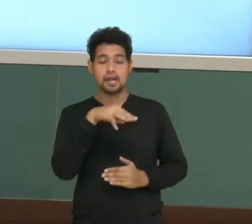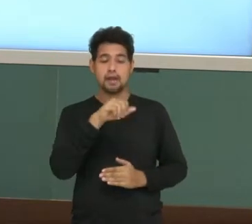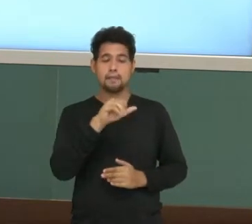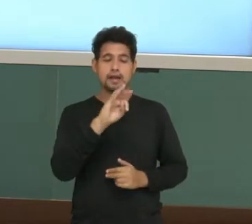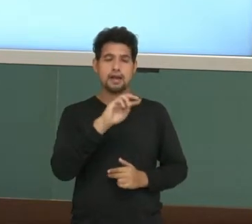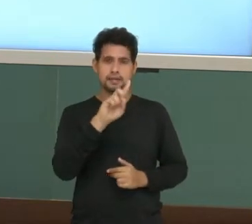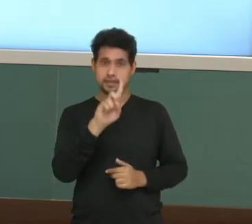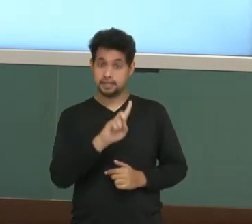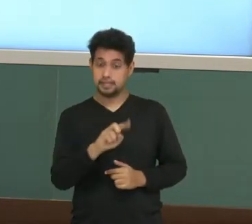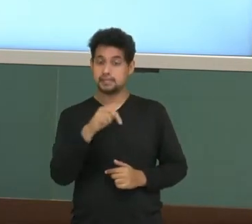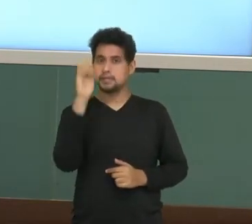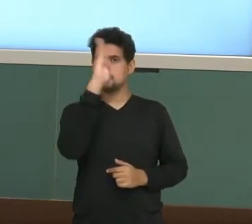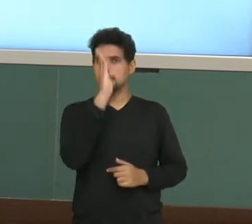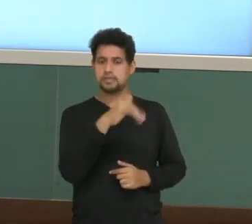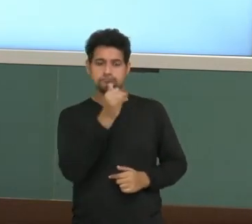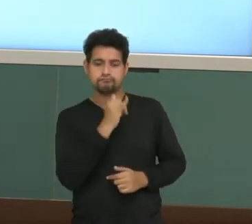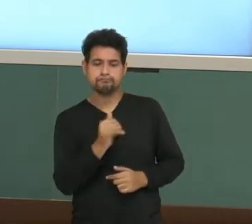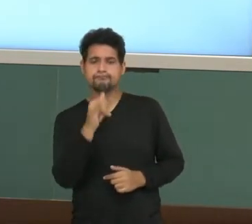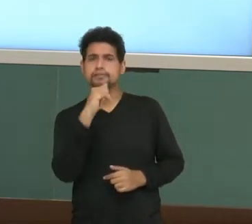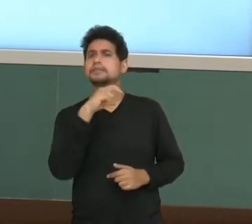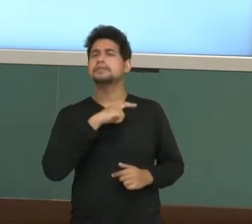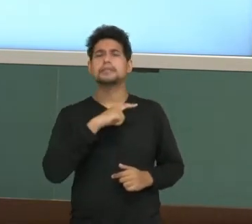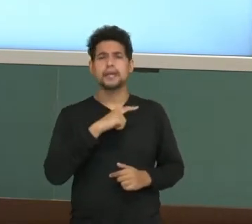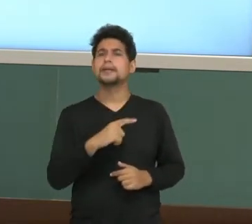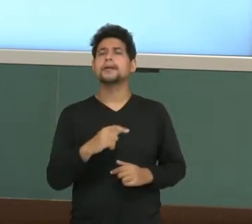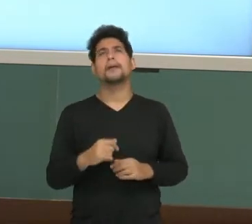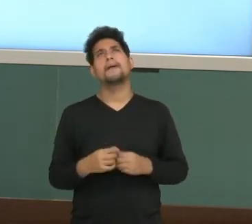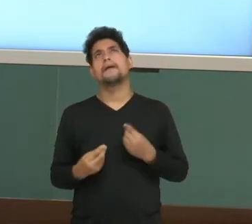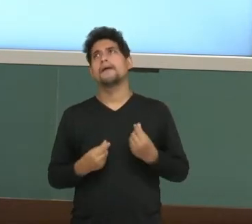energética brasileira encontra-se.